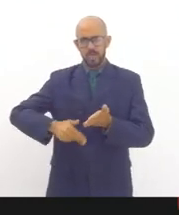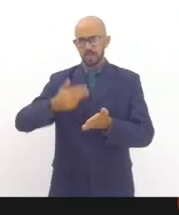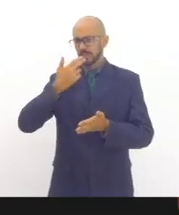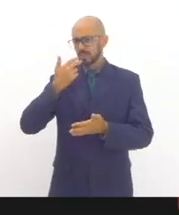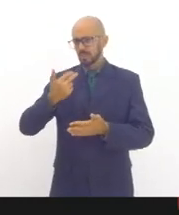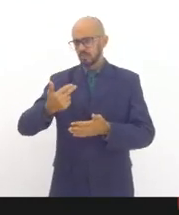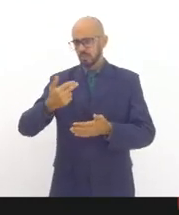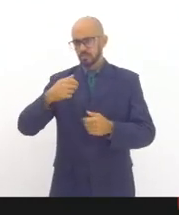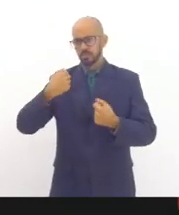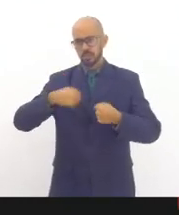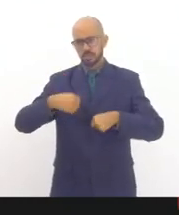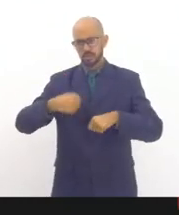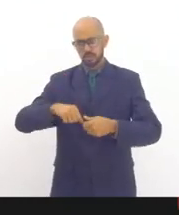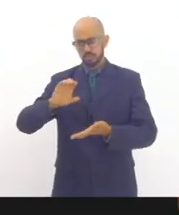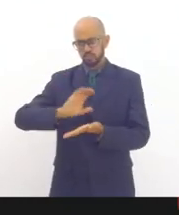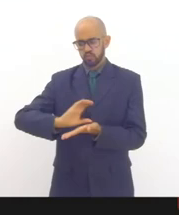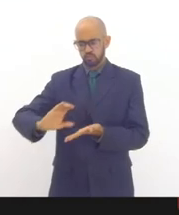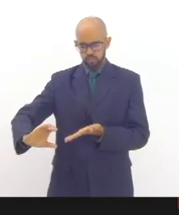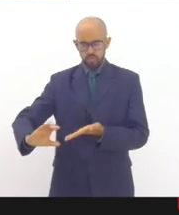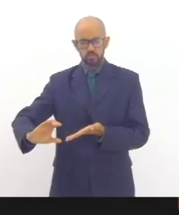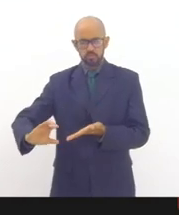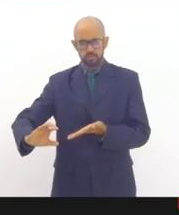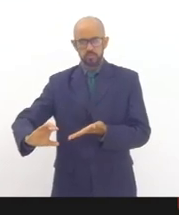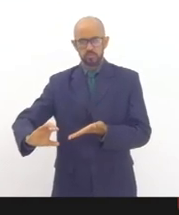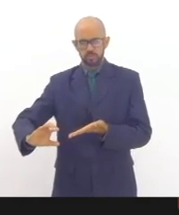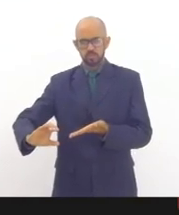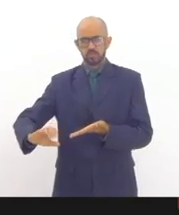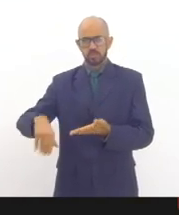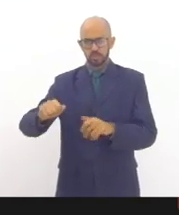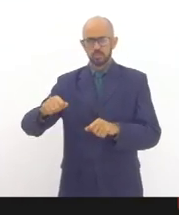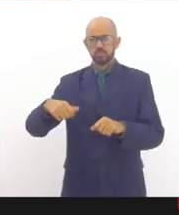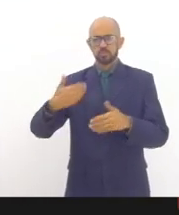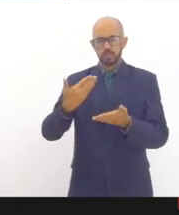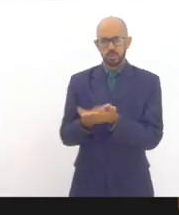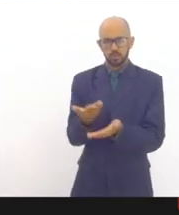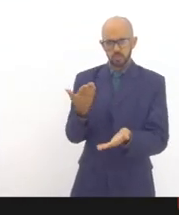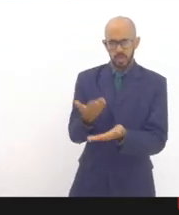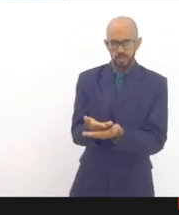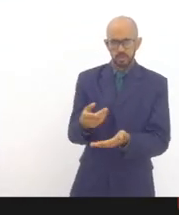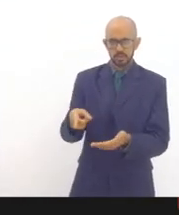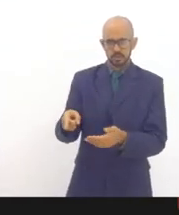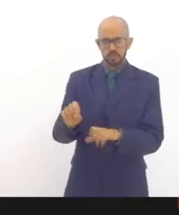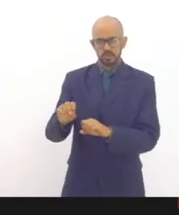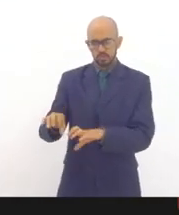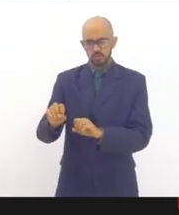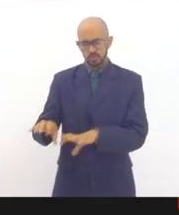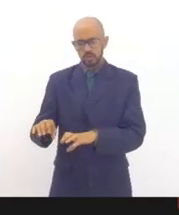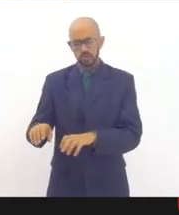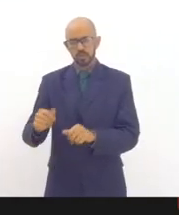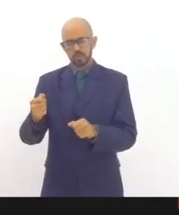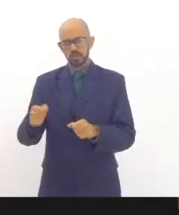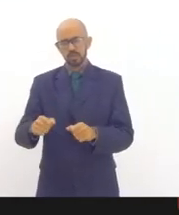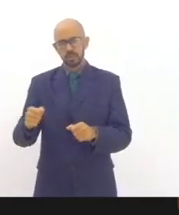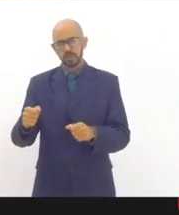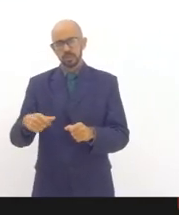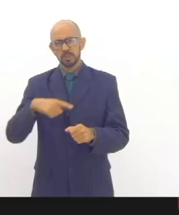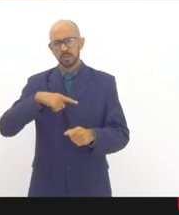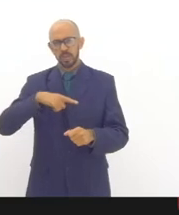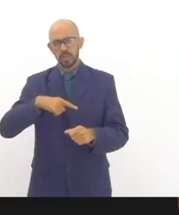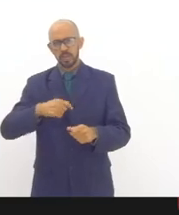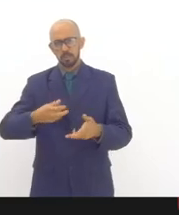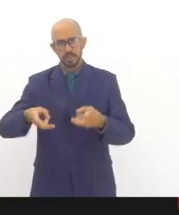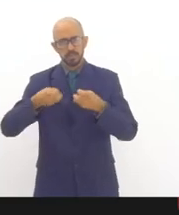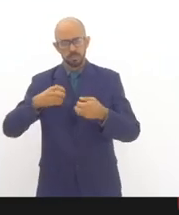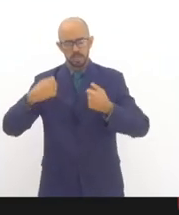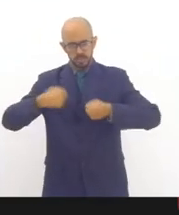necessário um efetivo investimento em uma educação que atenda às realidades plurais dos estudantes do estado do Rio de